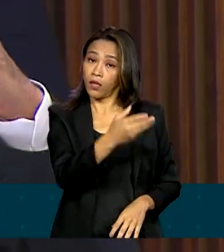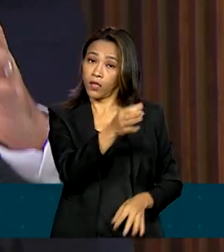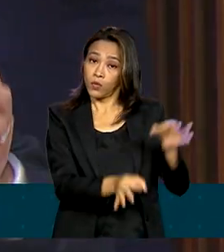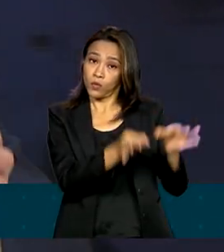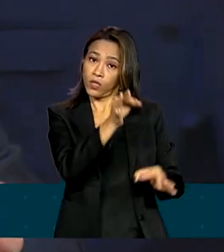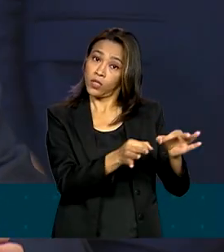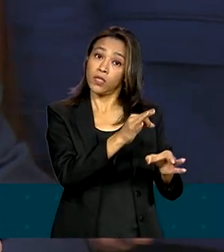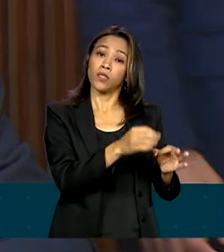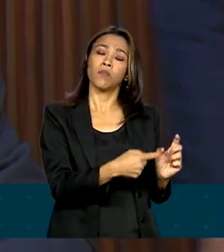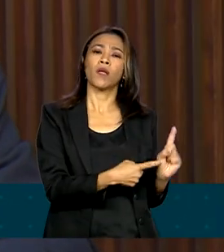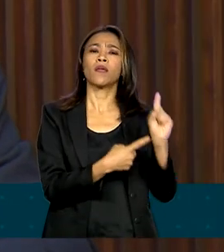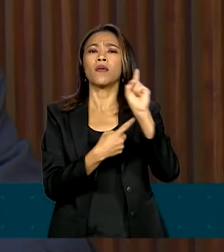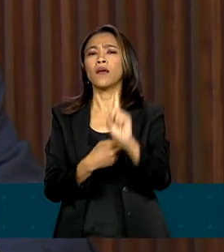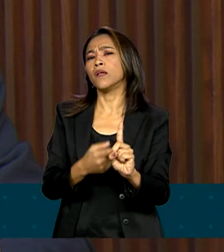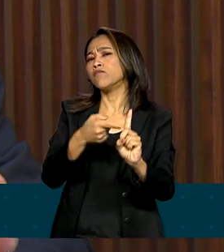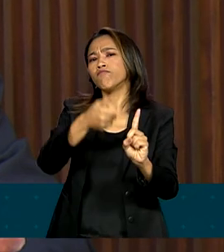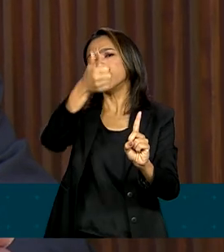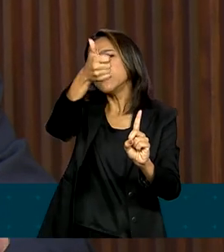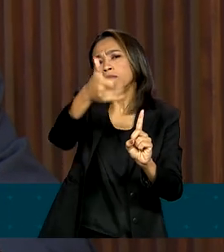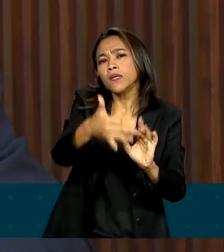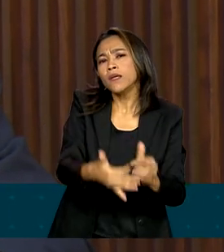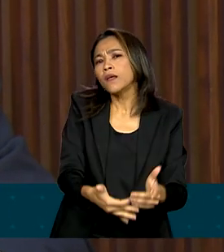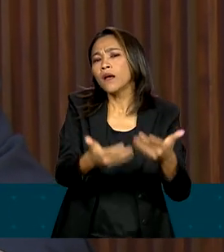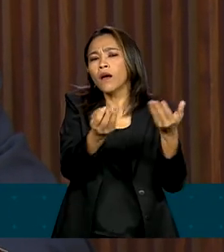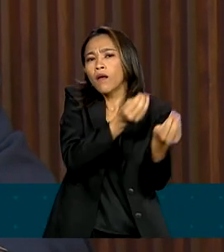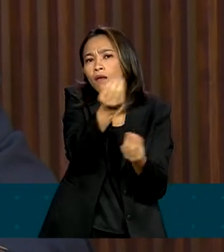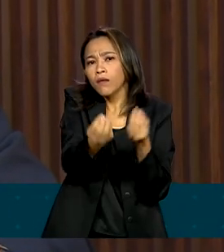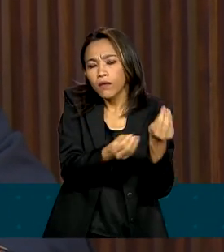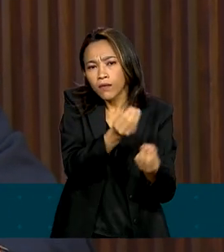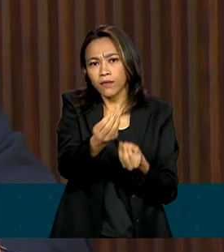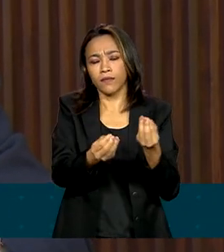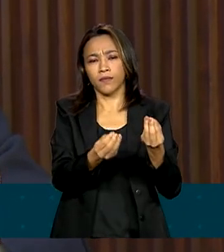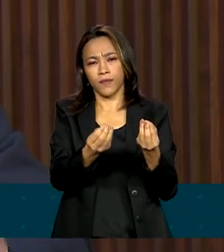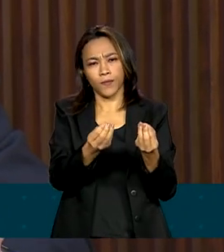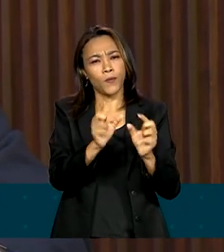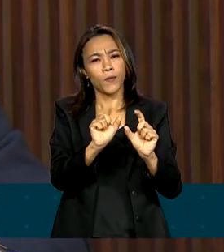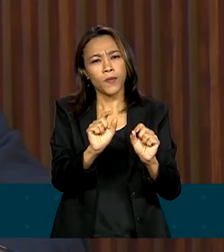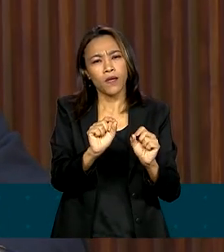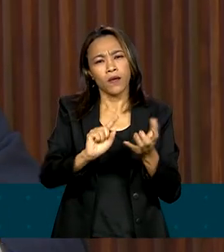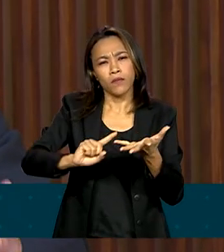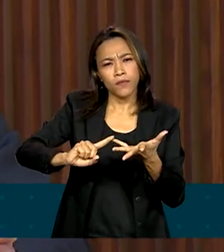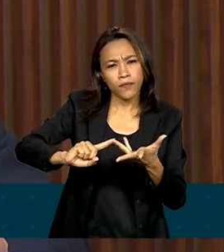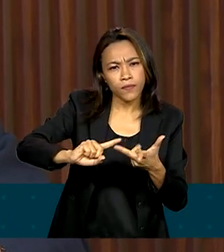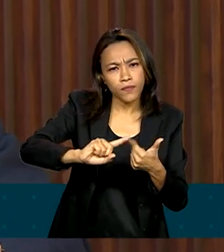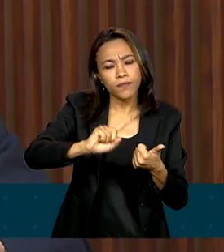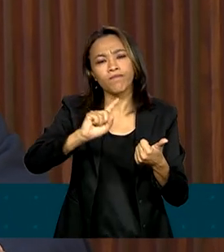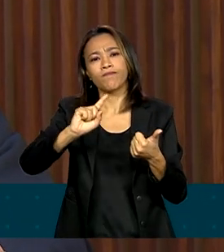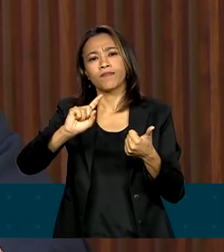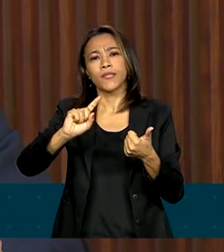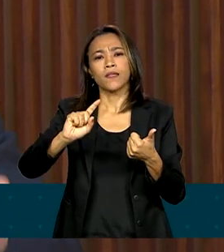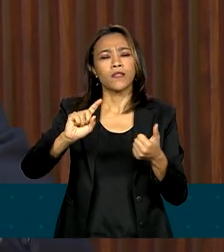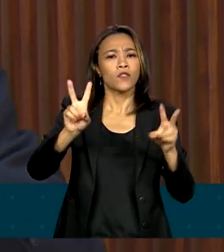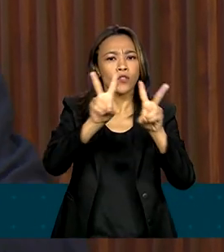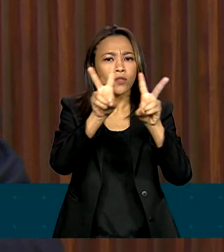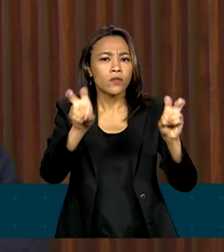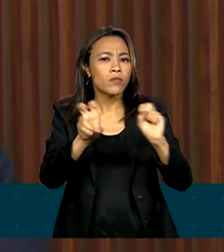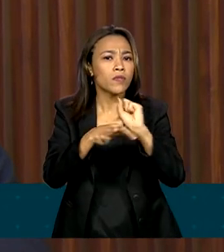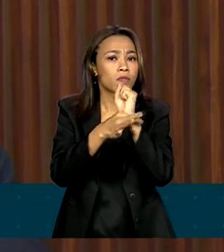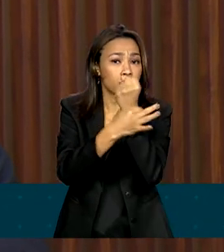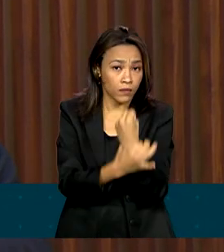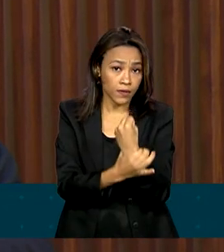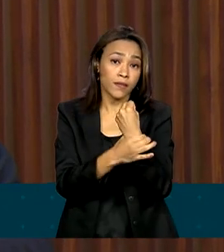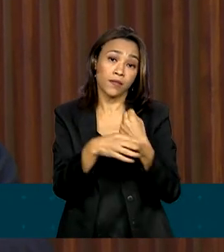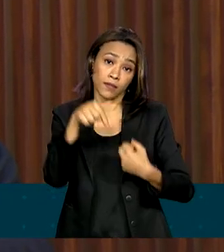informe final de como que está todo o andamento, todas as ações de normalização da situação de segurança aqui